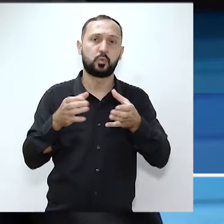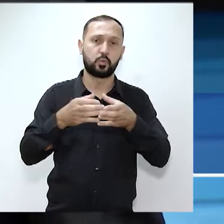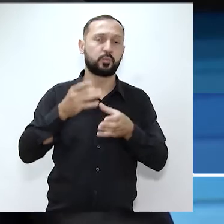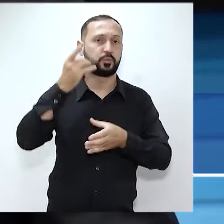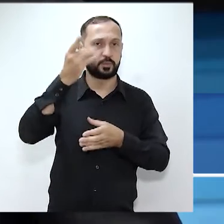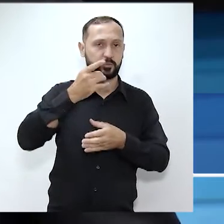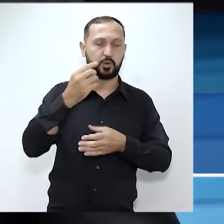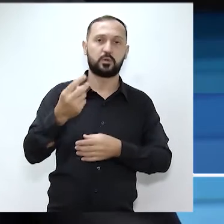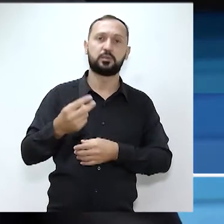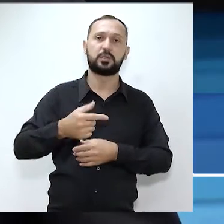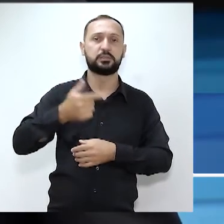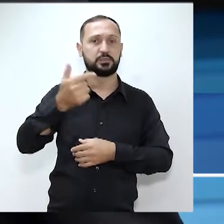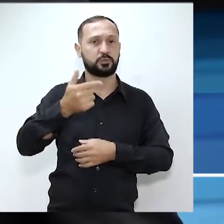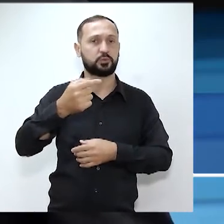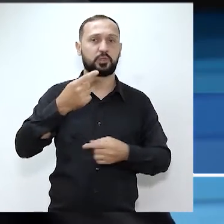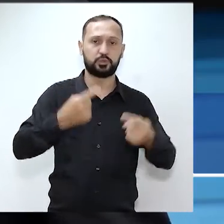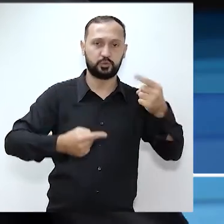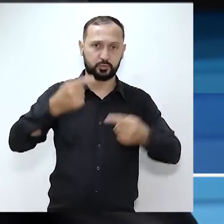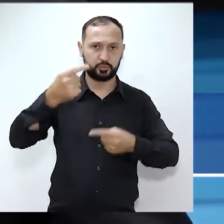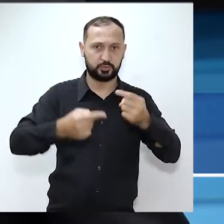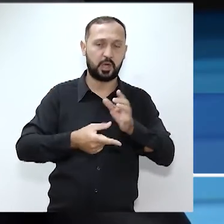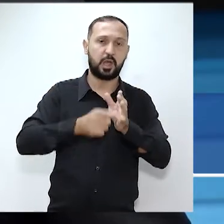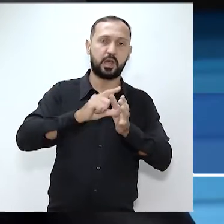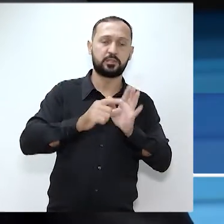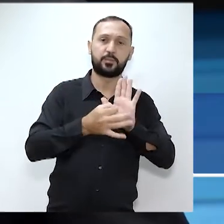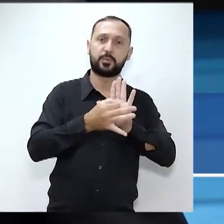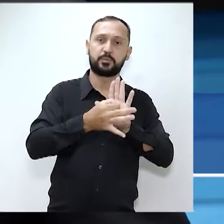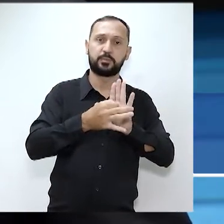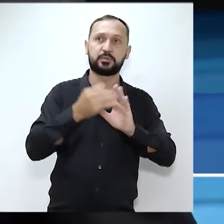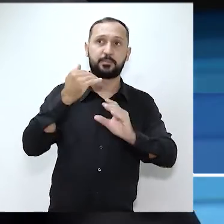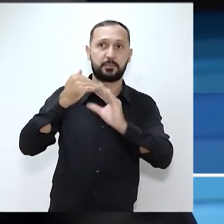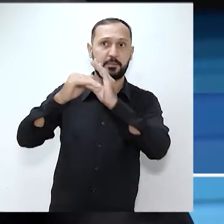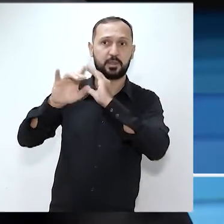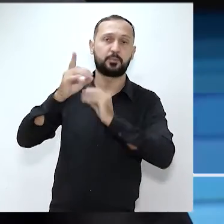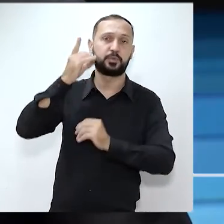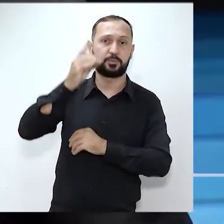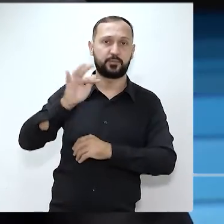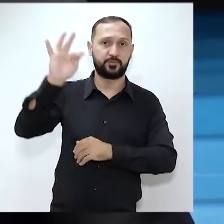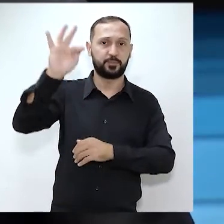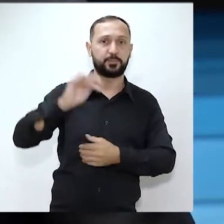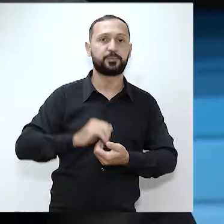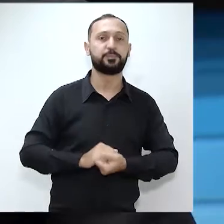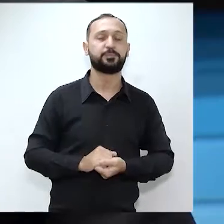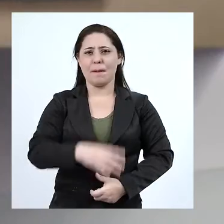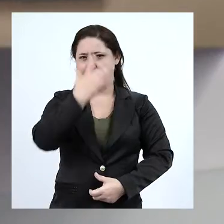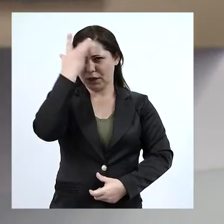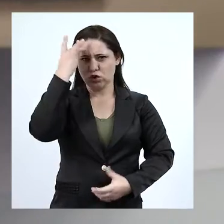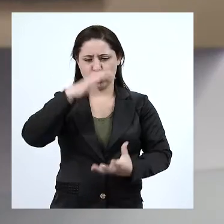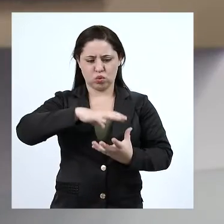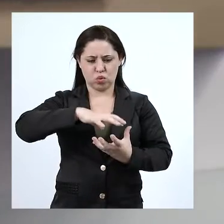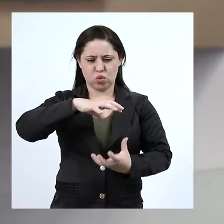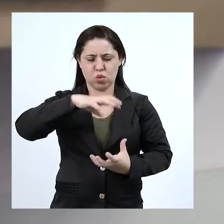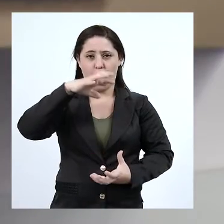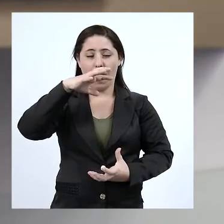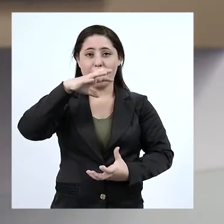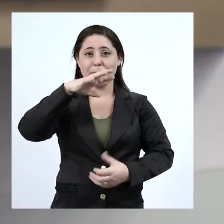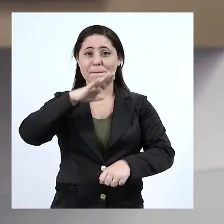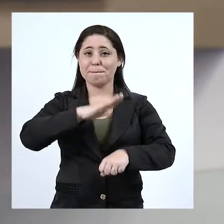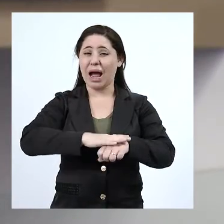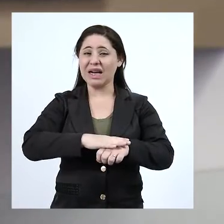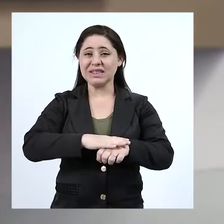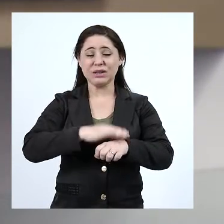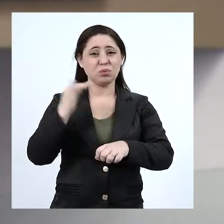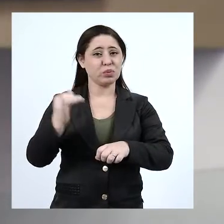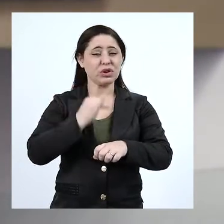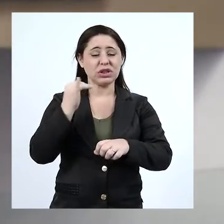agora em segunda discussão e votação, antes dessa proposta ser encaminhada aos deputados federais. Os idosos são o